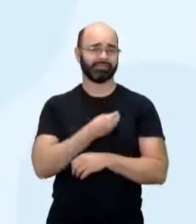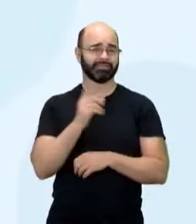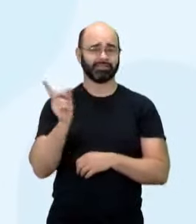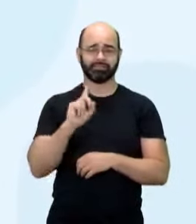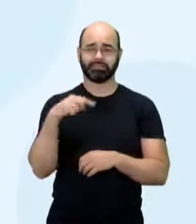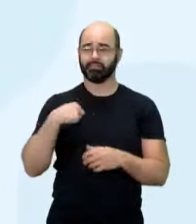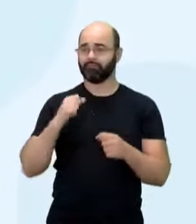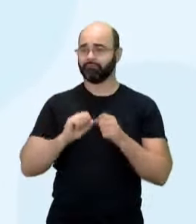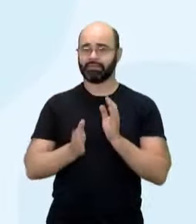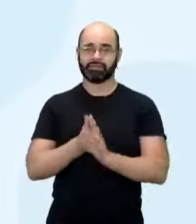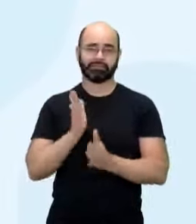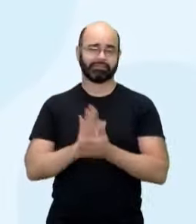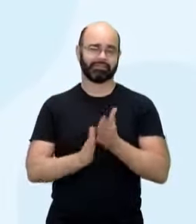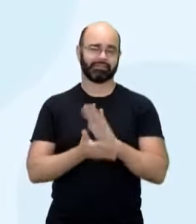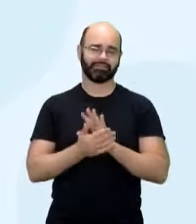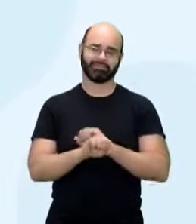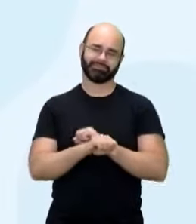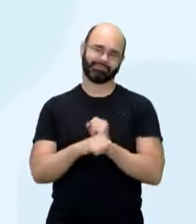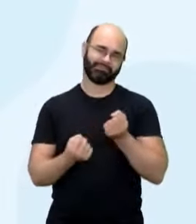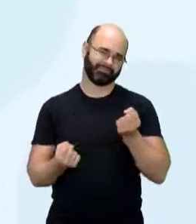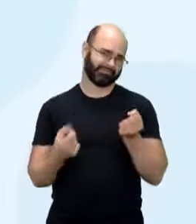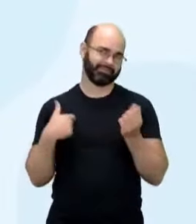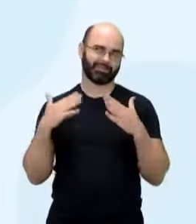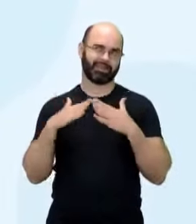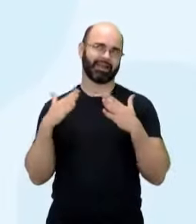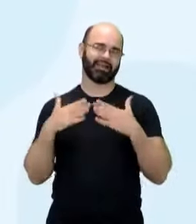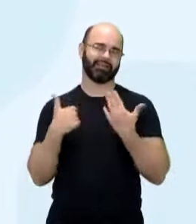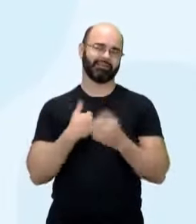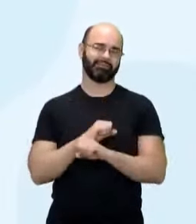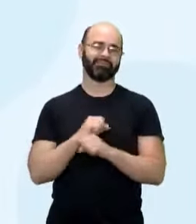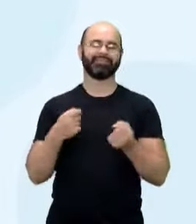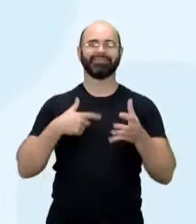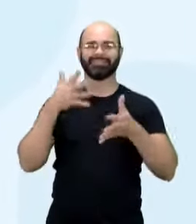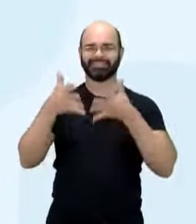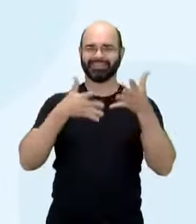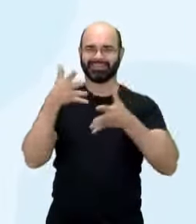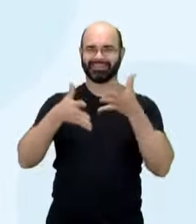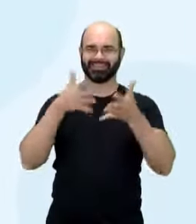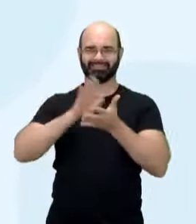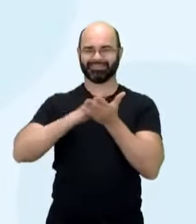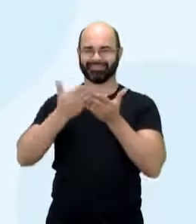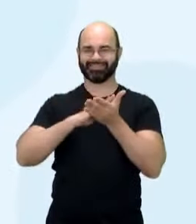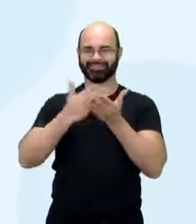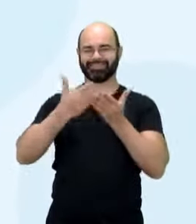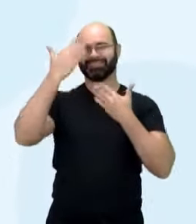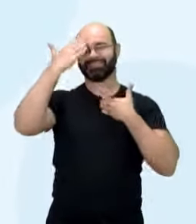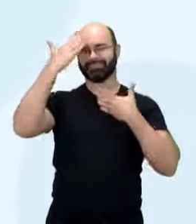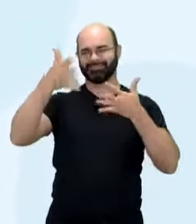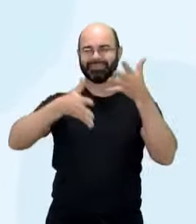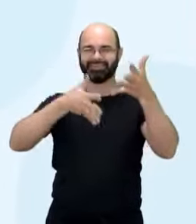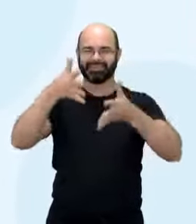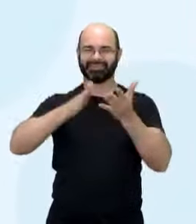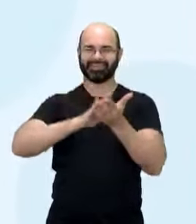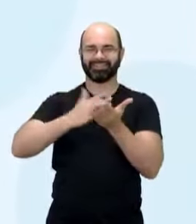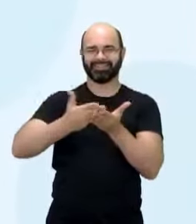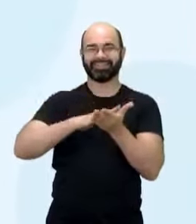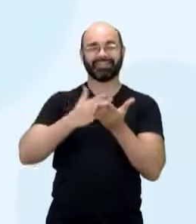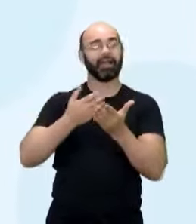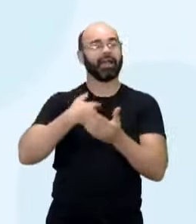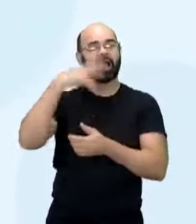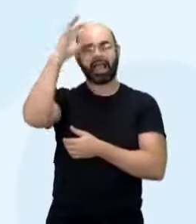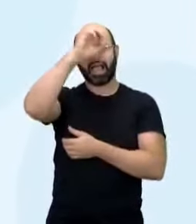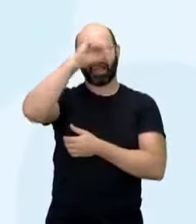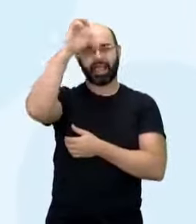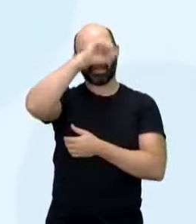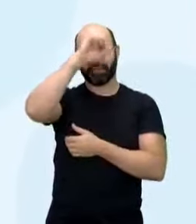conseguiria fazer nada do que eu faço aqui da minha casa. Tradutores de Libra, vocês são demais. Porque, olha, eu aprendi